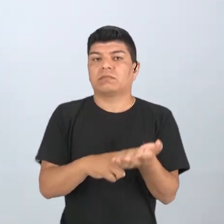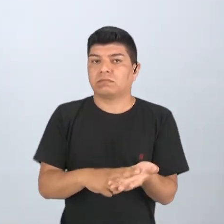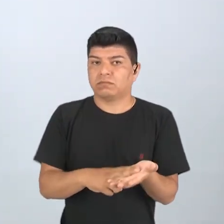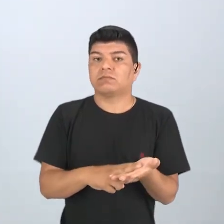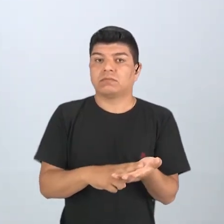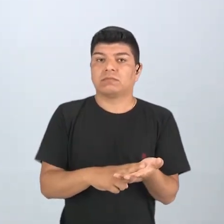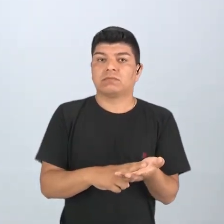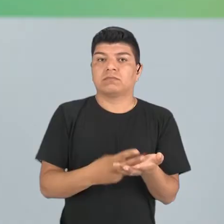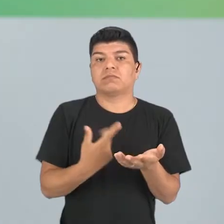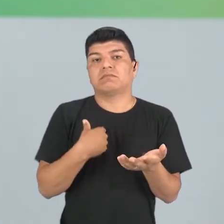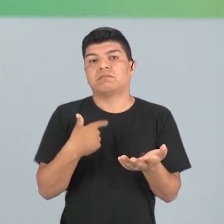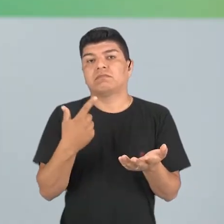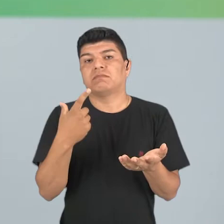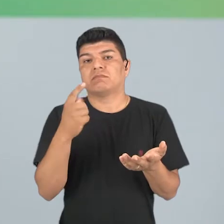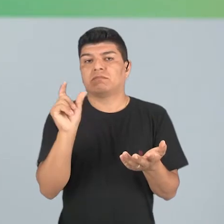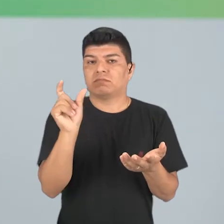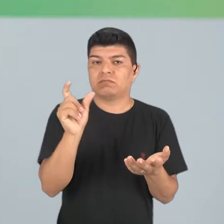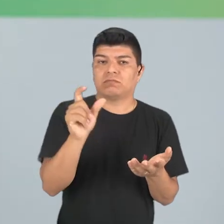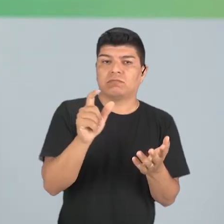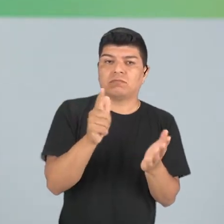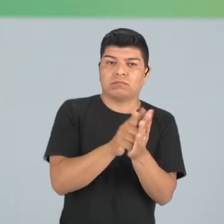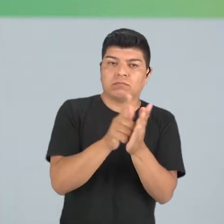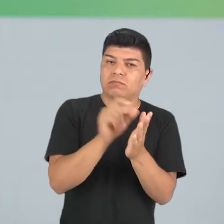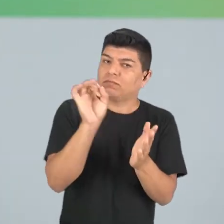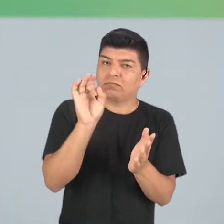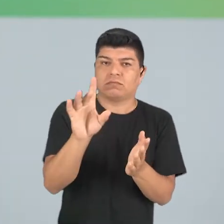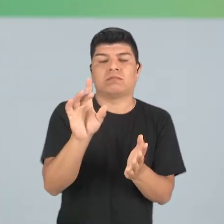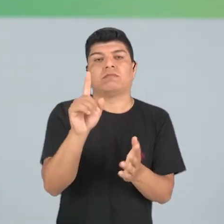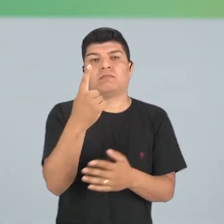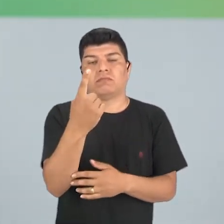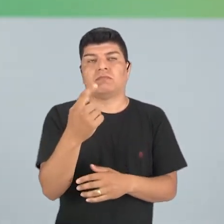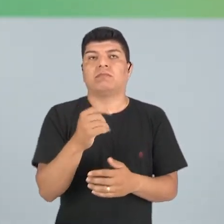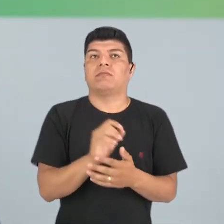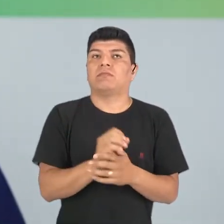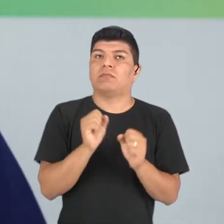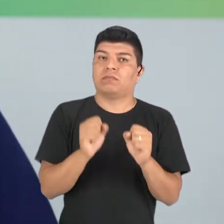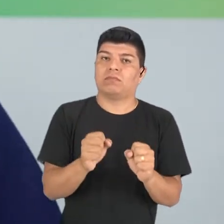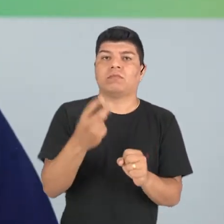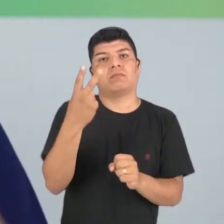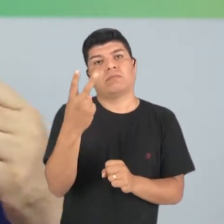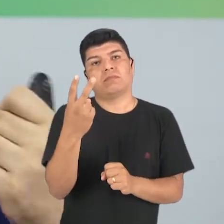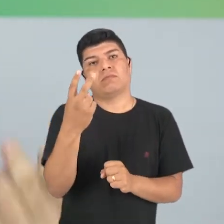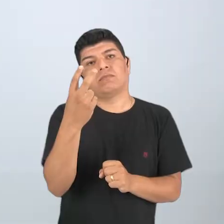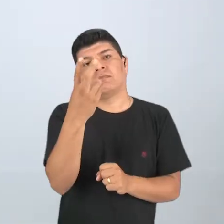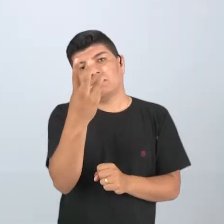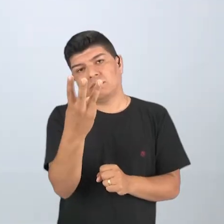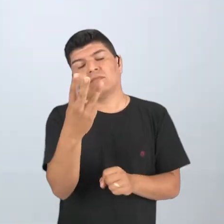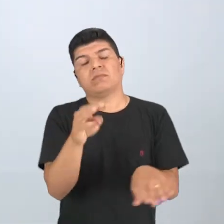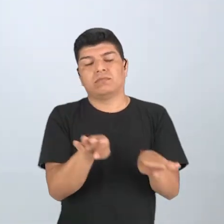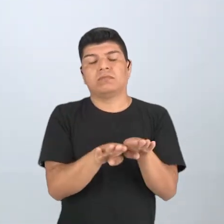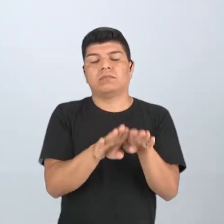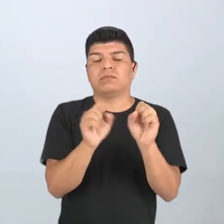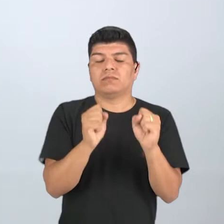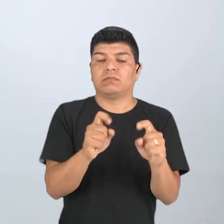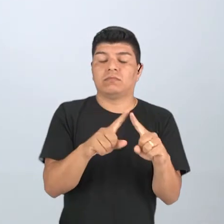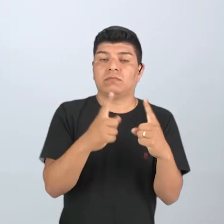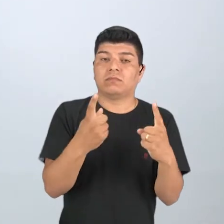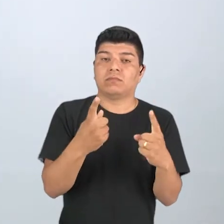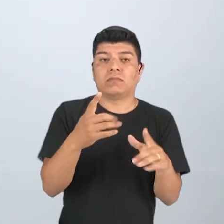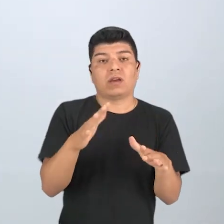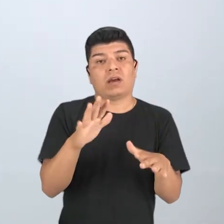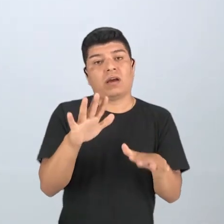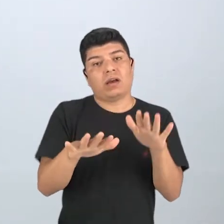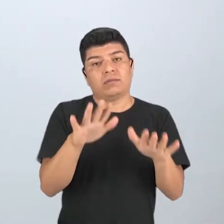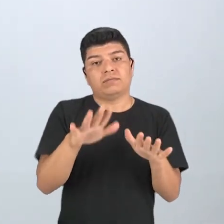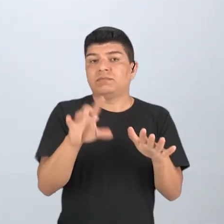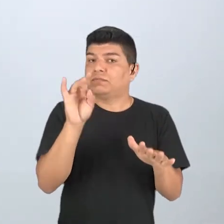ele é uma lauda, né, uma página. Às vezes pode sim ser 2, às vezes pode até ser 3. Mas no